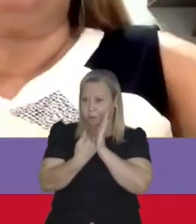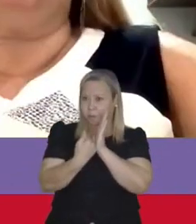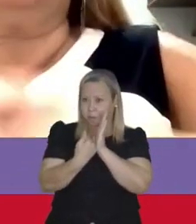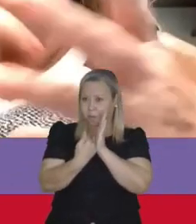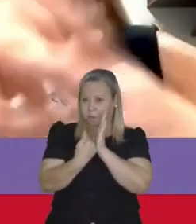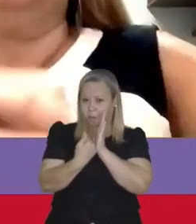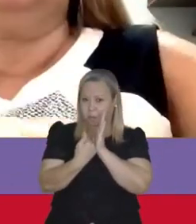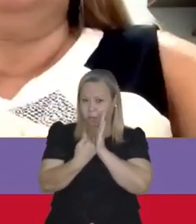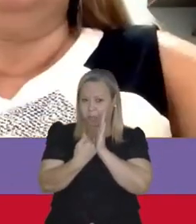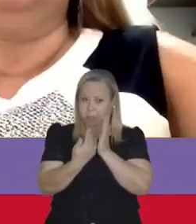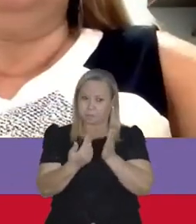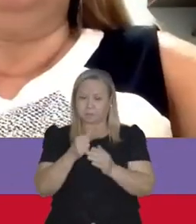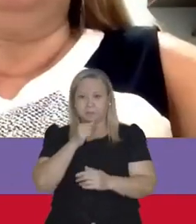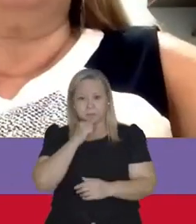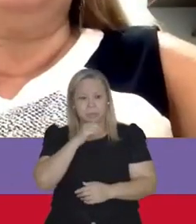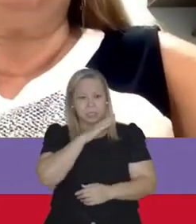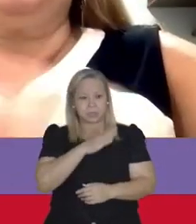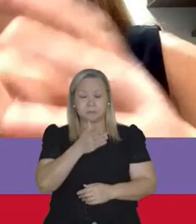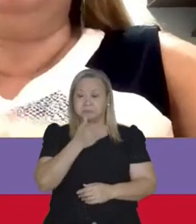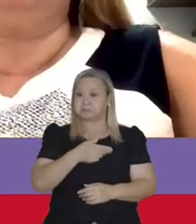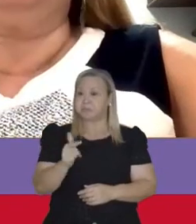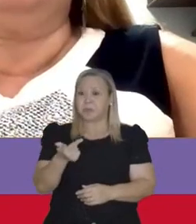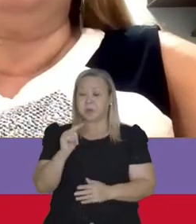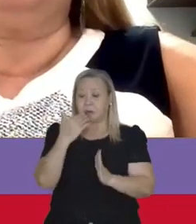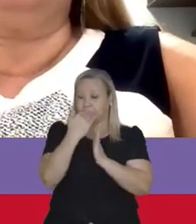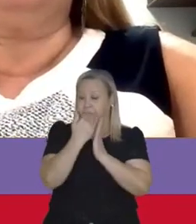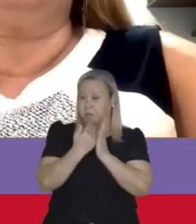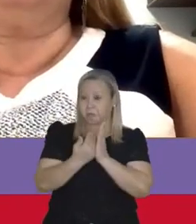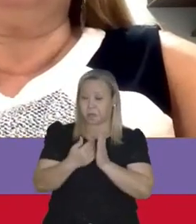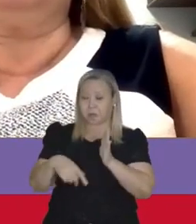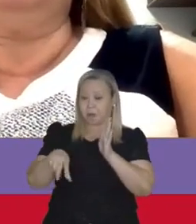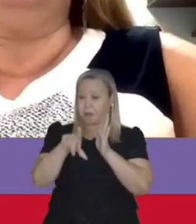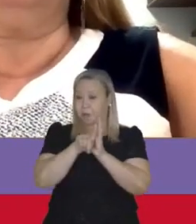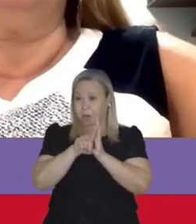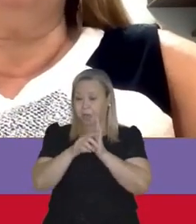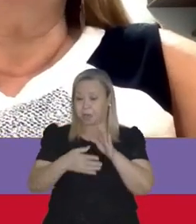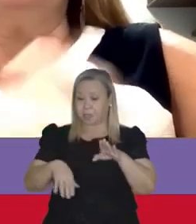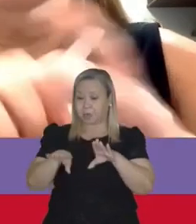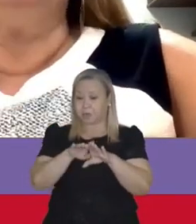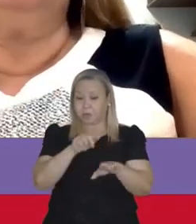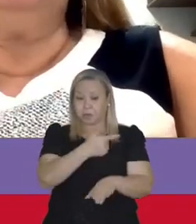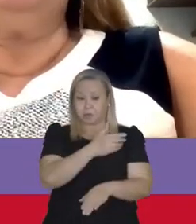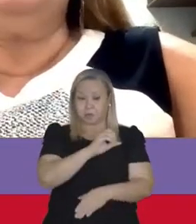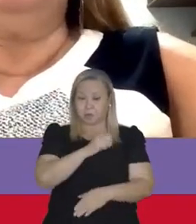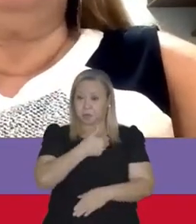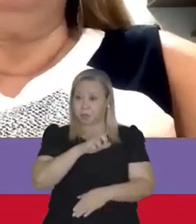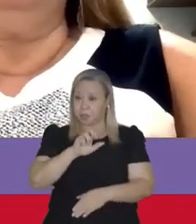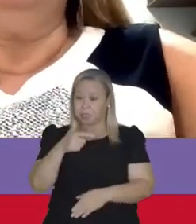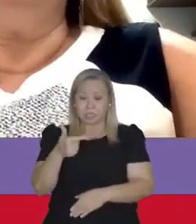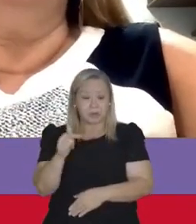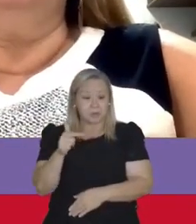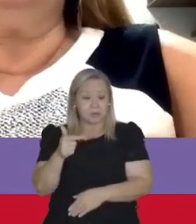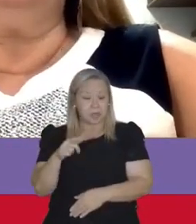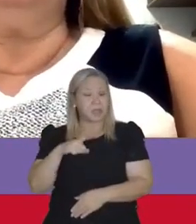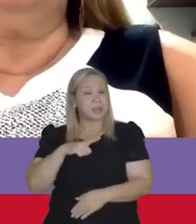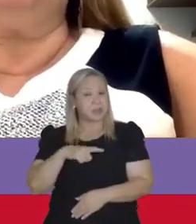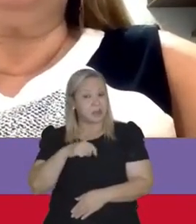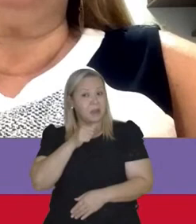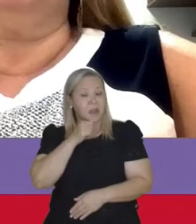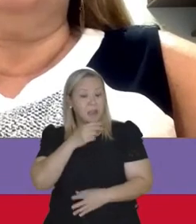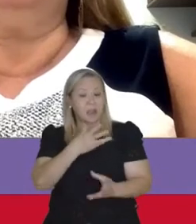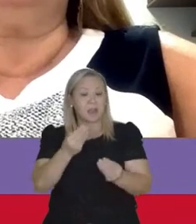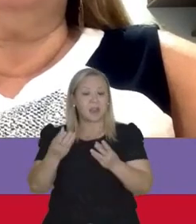vedado tanto pela Convenção e também pela Lei Brasileira de Inclusão de 2015, existe ainda